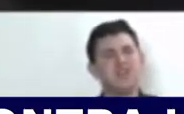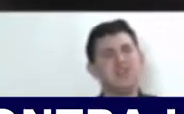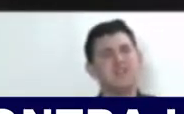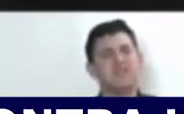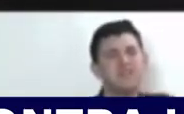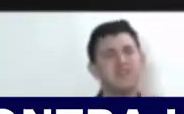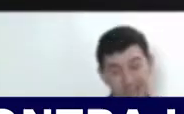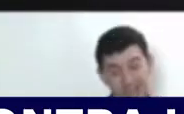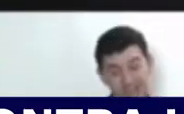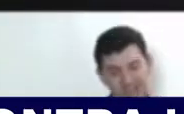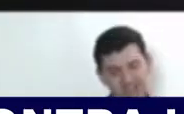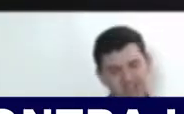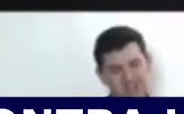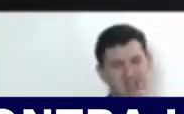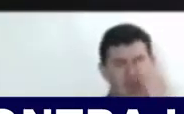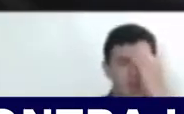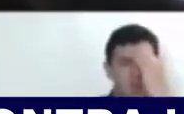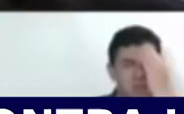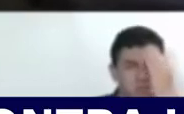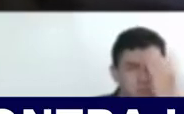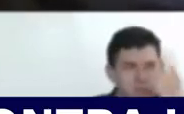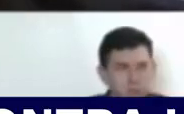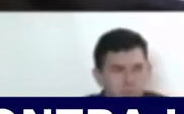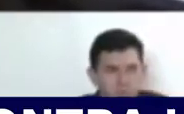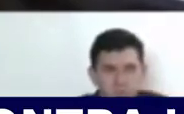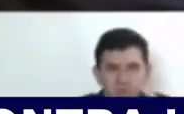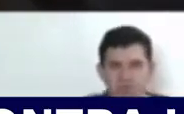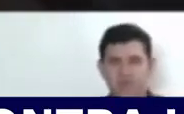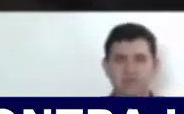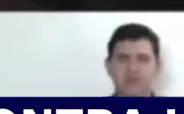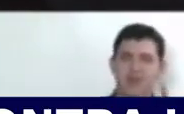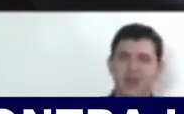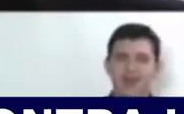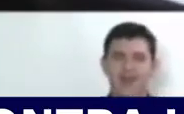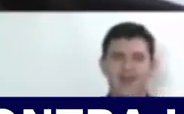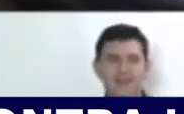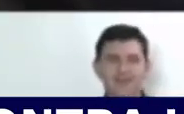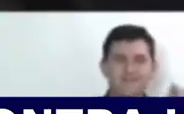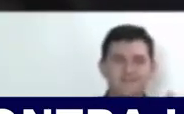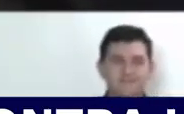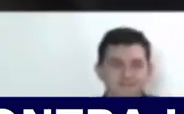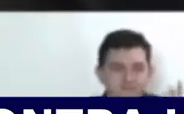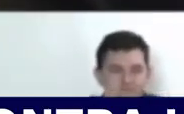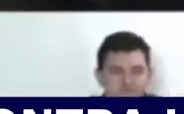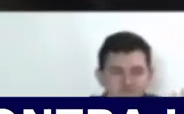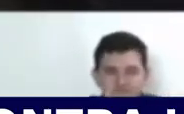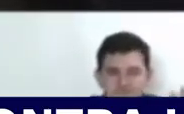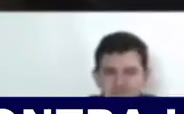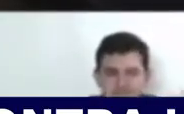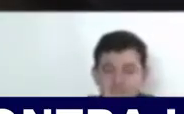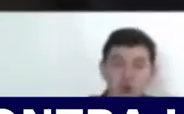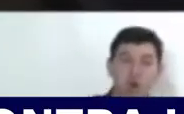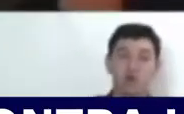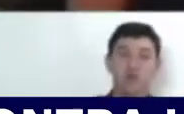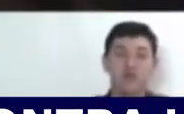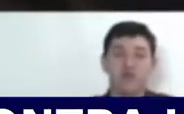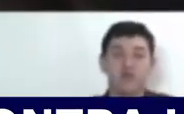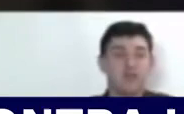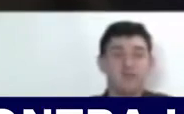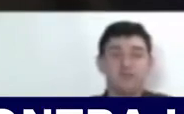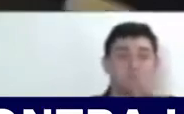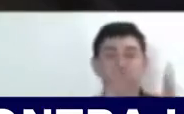ou o hacker é um ficcionista, ou nós estamos diante, de fato, de um grande escândalo. E